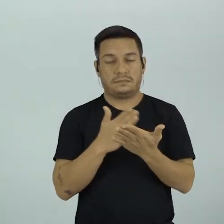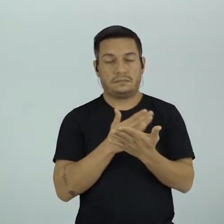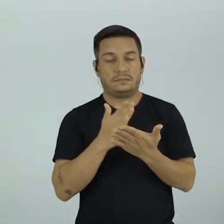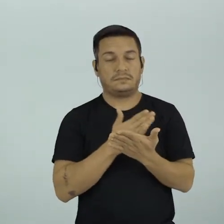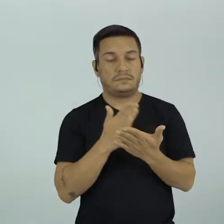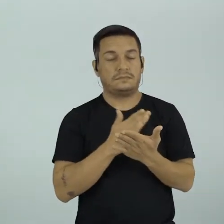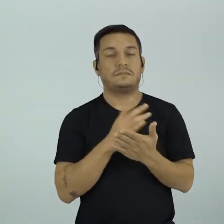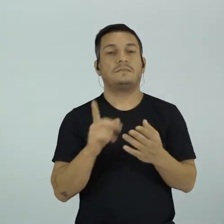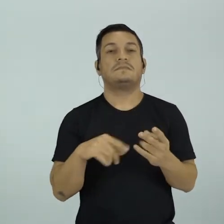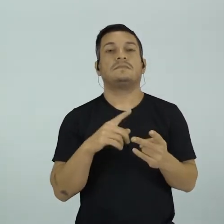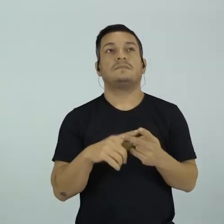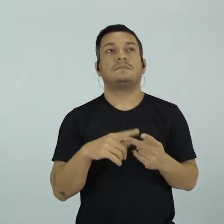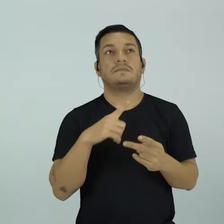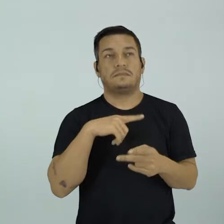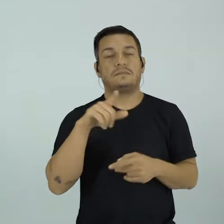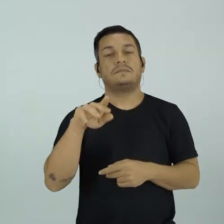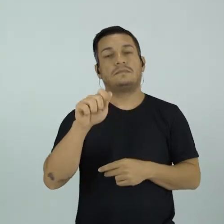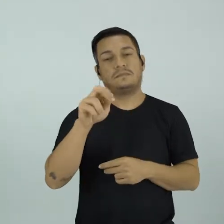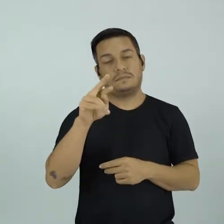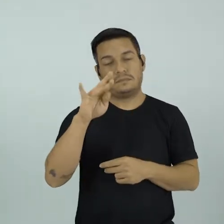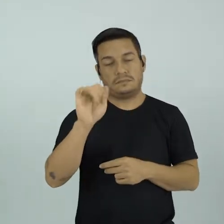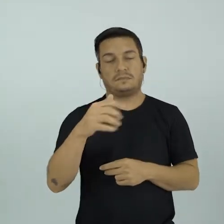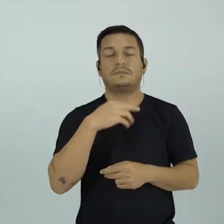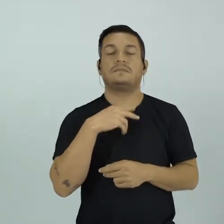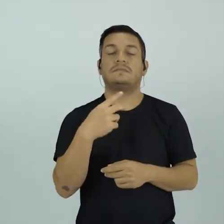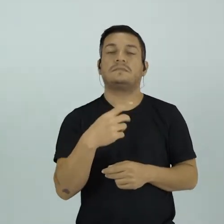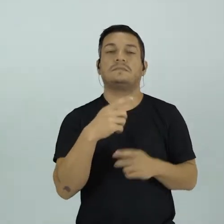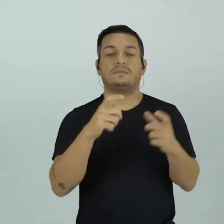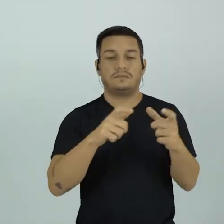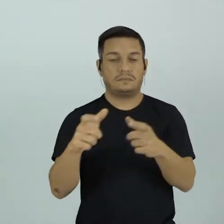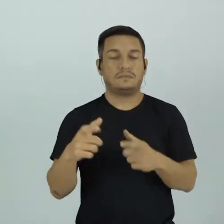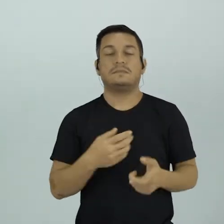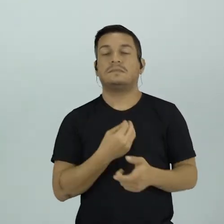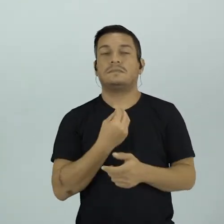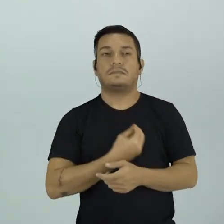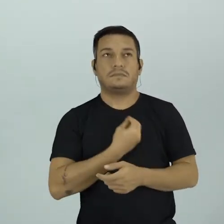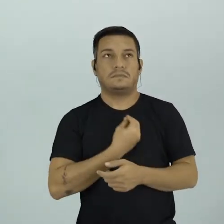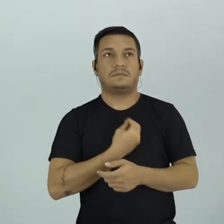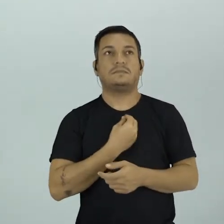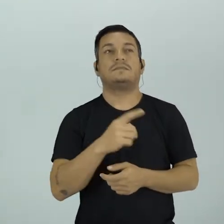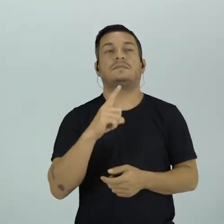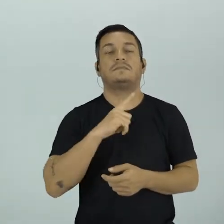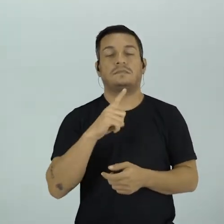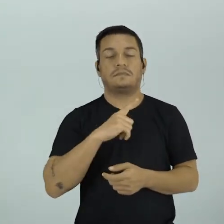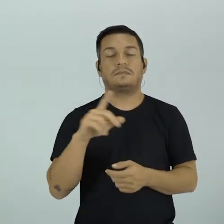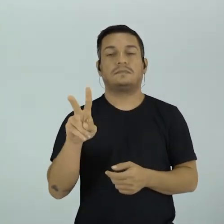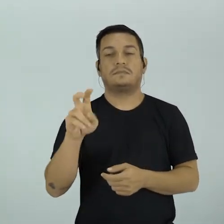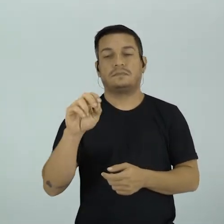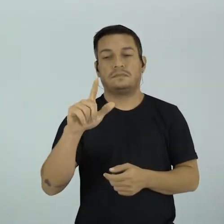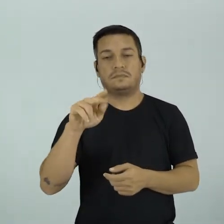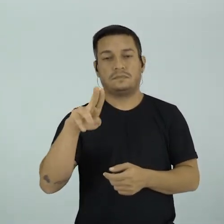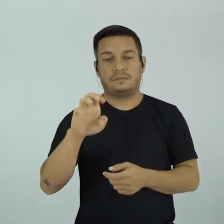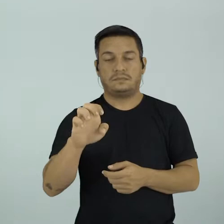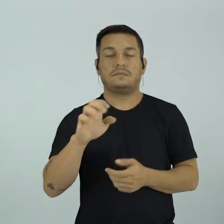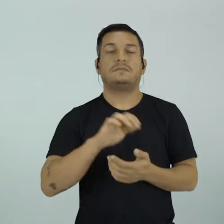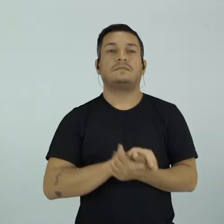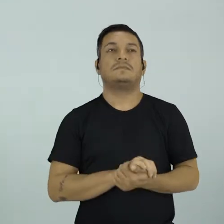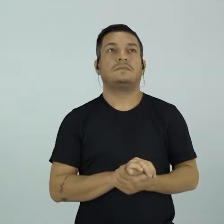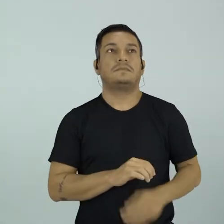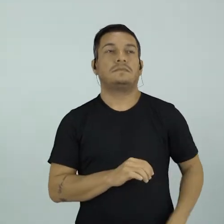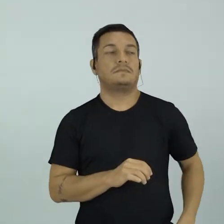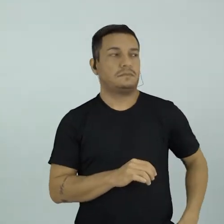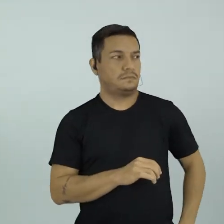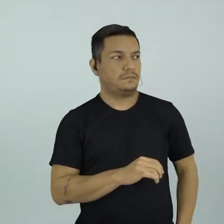mencionado para vocês, que é matéria, ocupa um lugar no espaço e possui um volume, não é verdade?